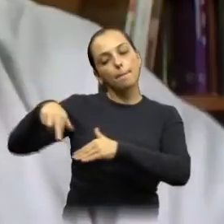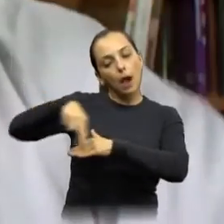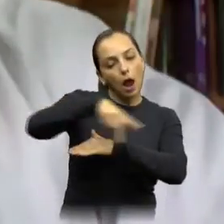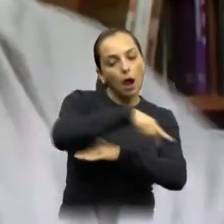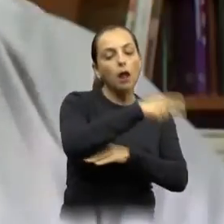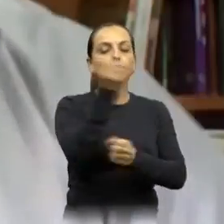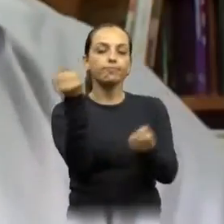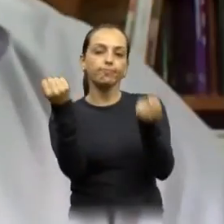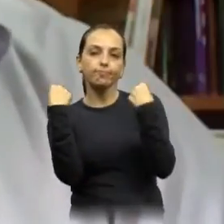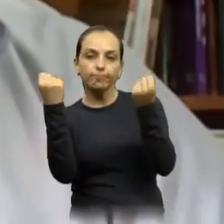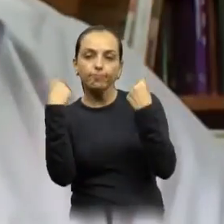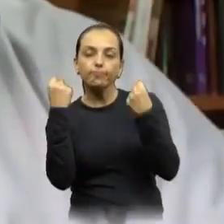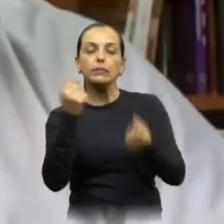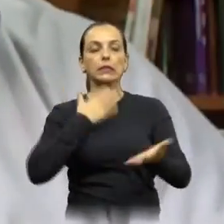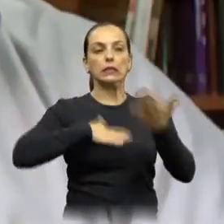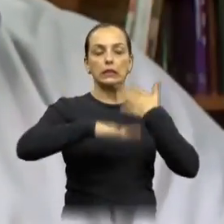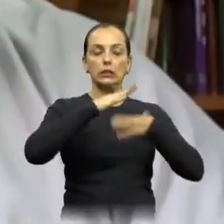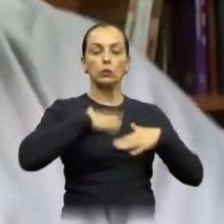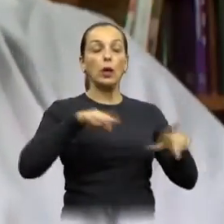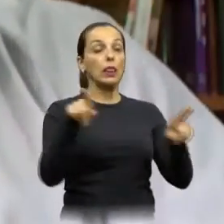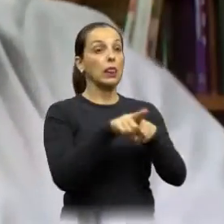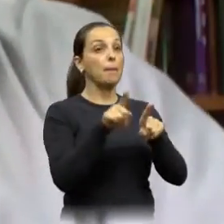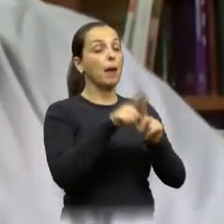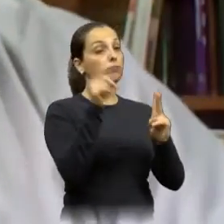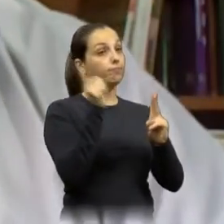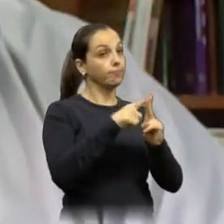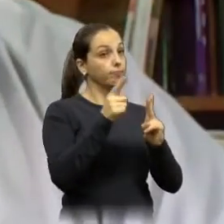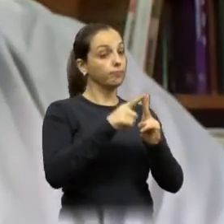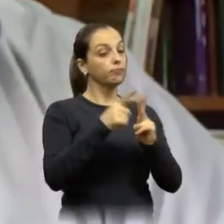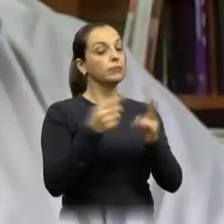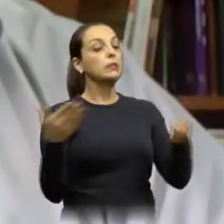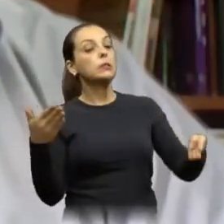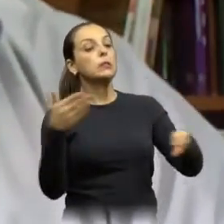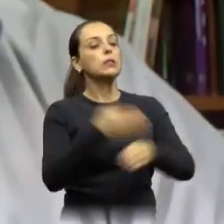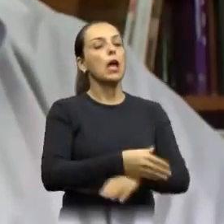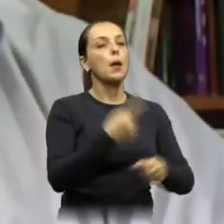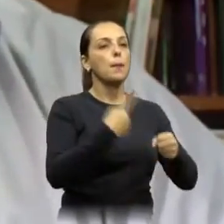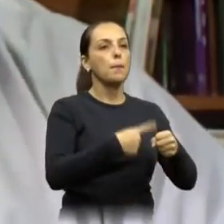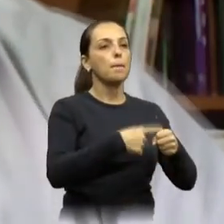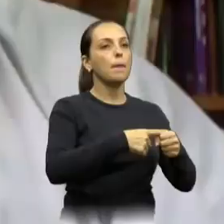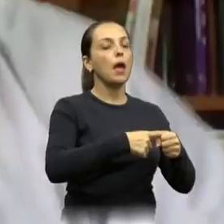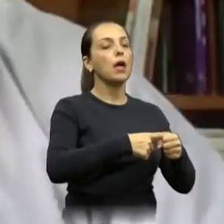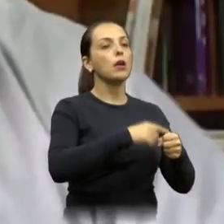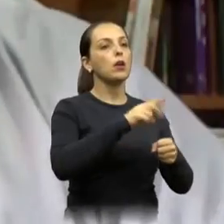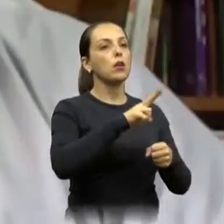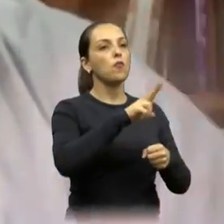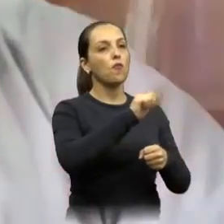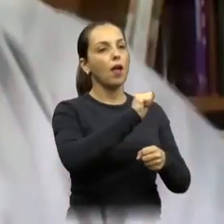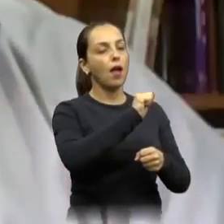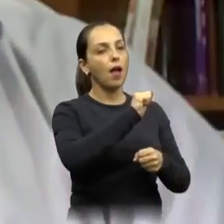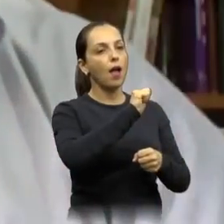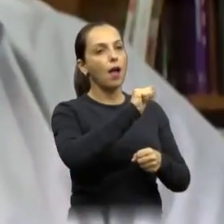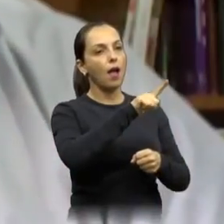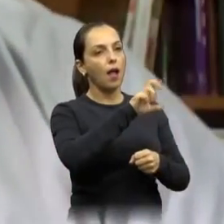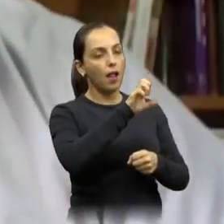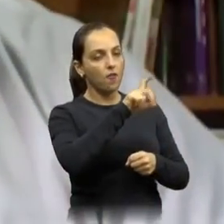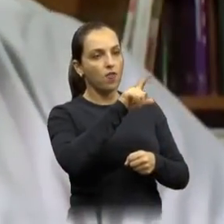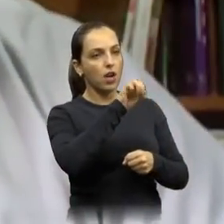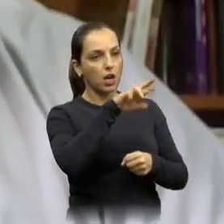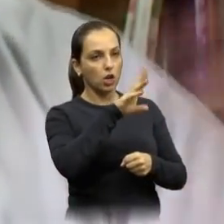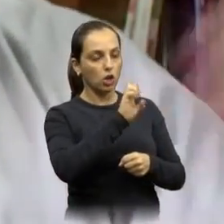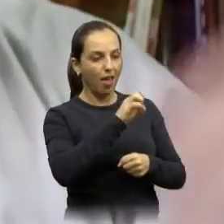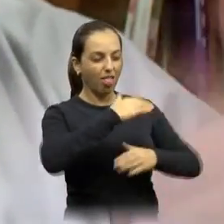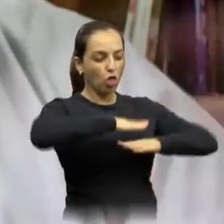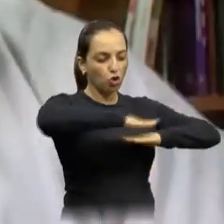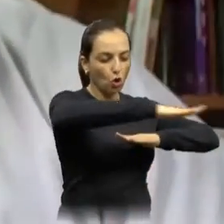seu esporte com tranquilidade. E para fechar também, a gente fez uma visita ao Jardim do Vale e também ao Vale Verde, uma série de ruas ainda